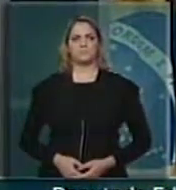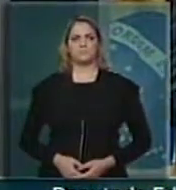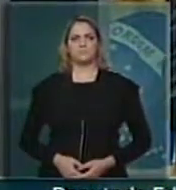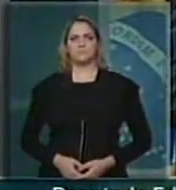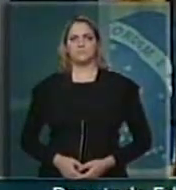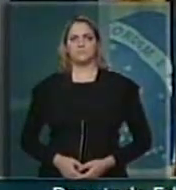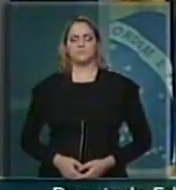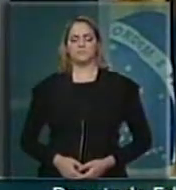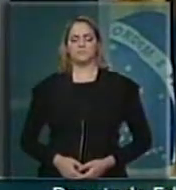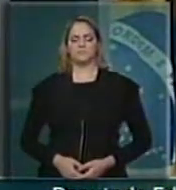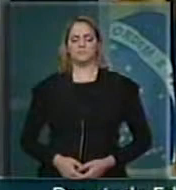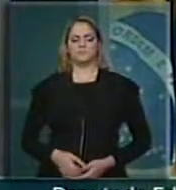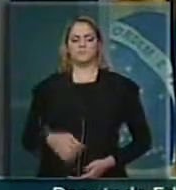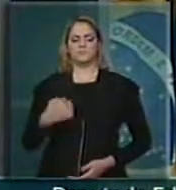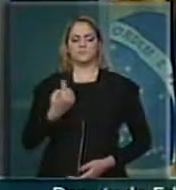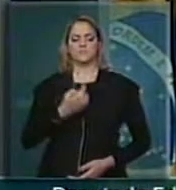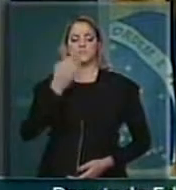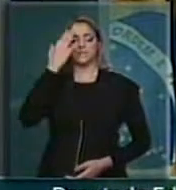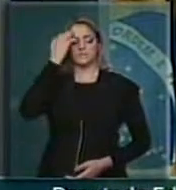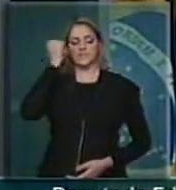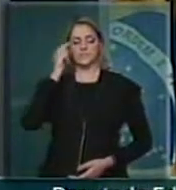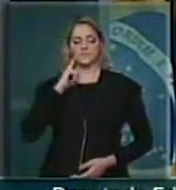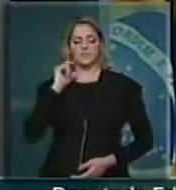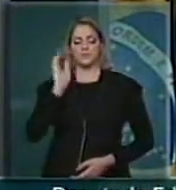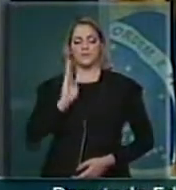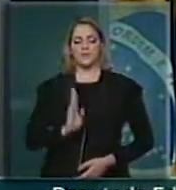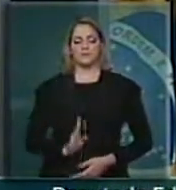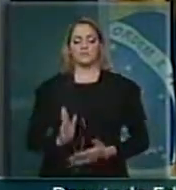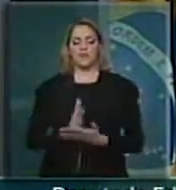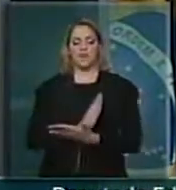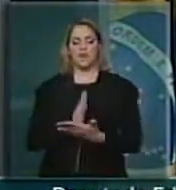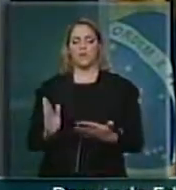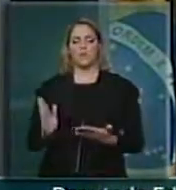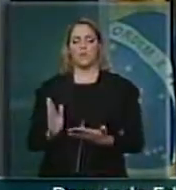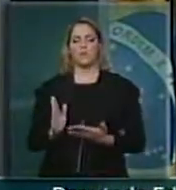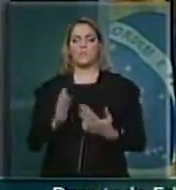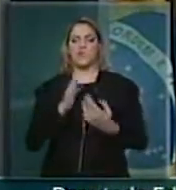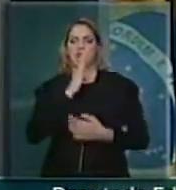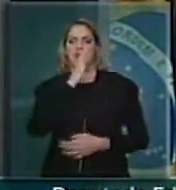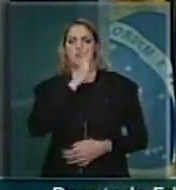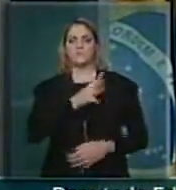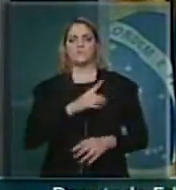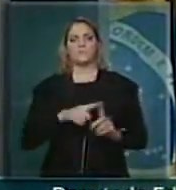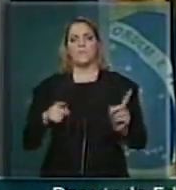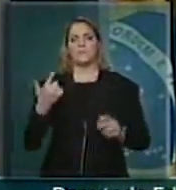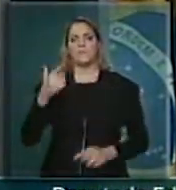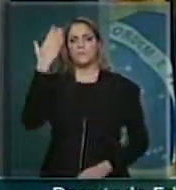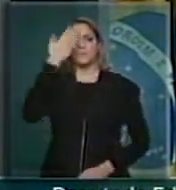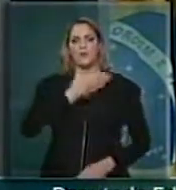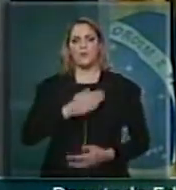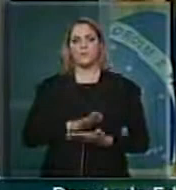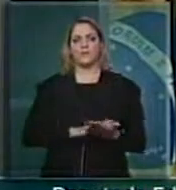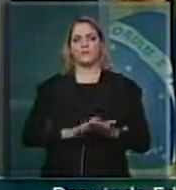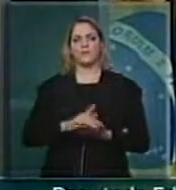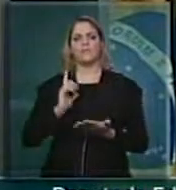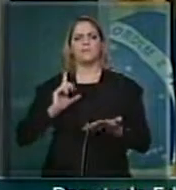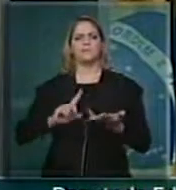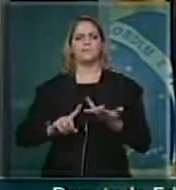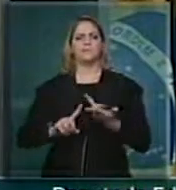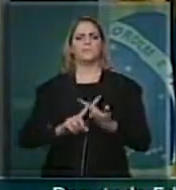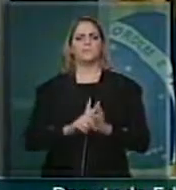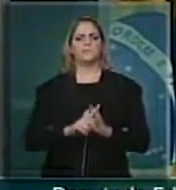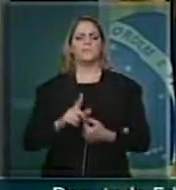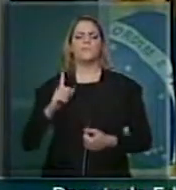no Brasil as denúncias vazias, que não se confirmam, são vastas